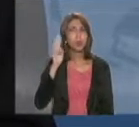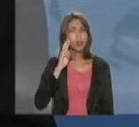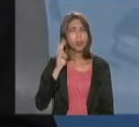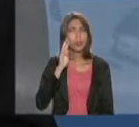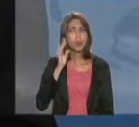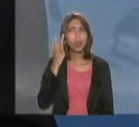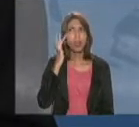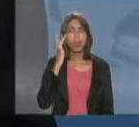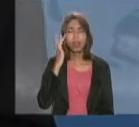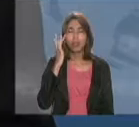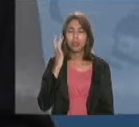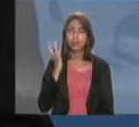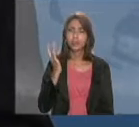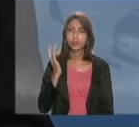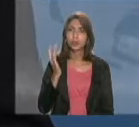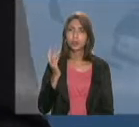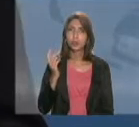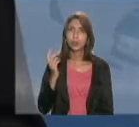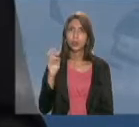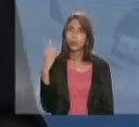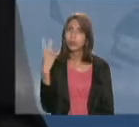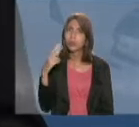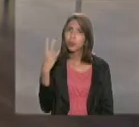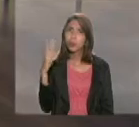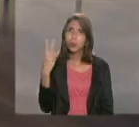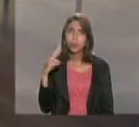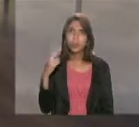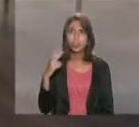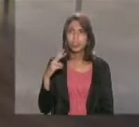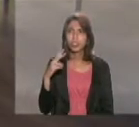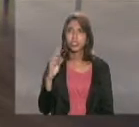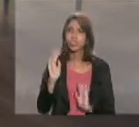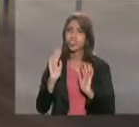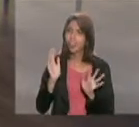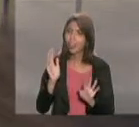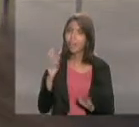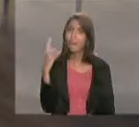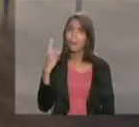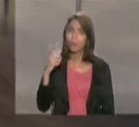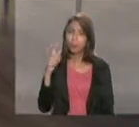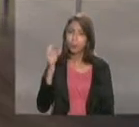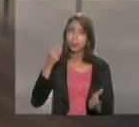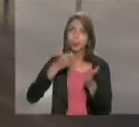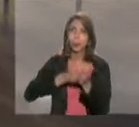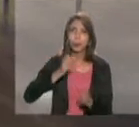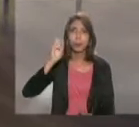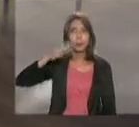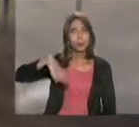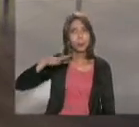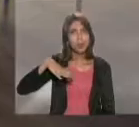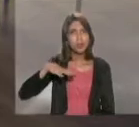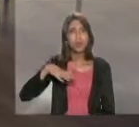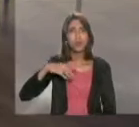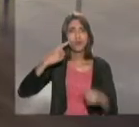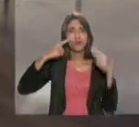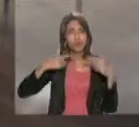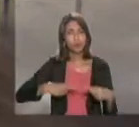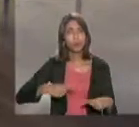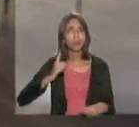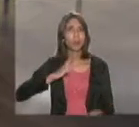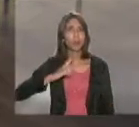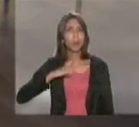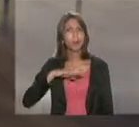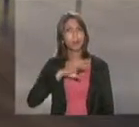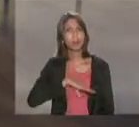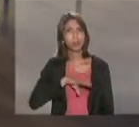Geral, se eu não estou equivocado, me ajuda aqui, o Odilon e o deputado. Era R$2. Por aí, mais ou menos. Chegou-se a vender até R$1. Foi. Numa promoção em jogos do Flamengo e até